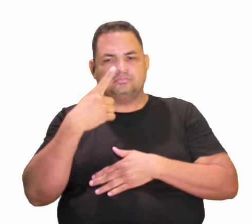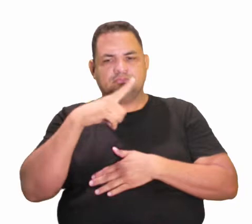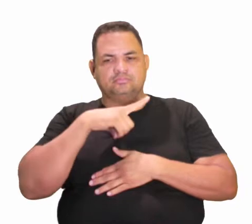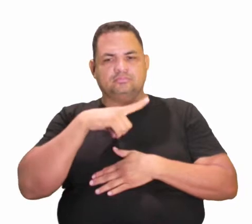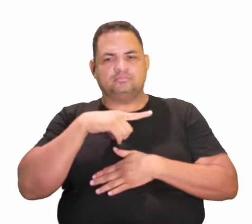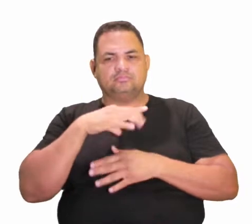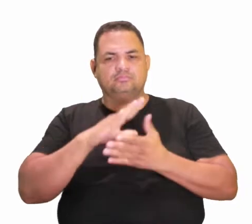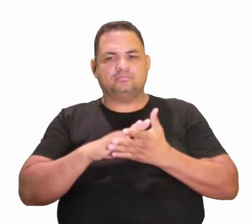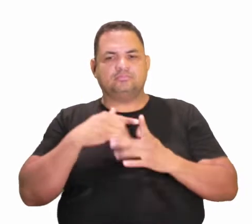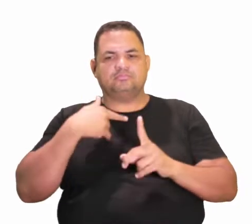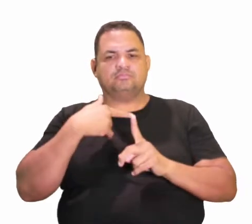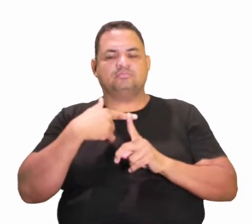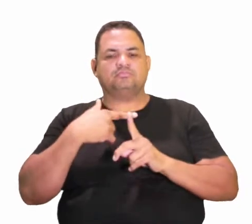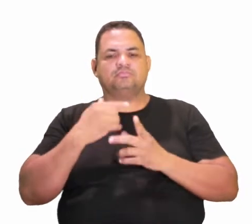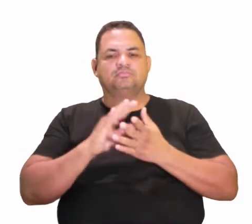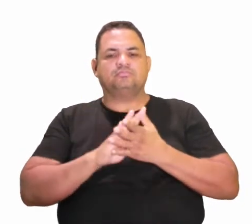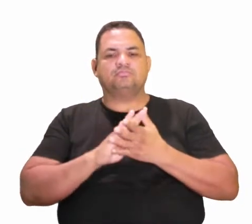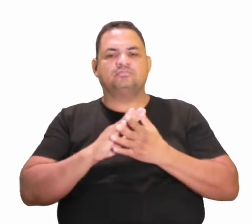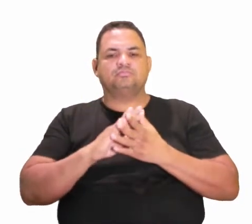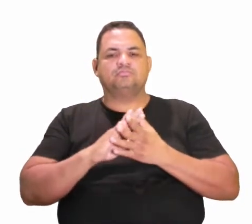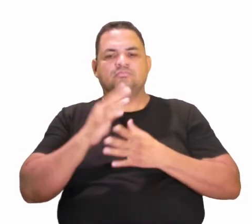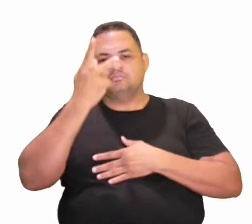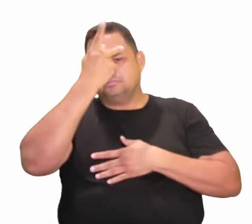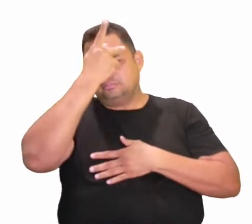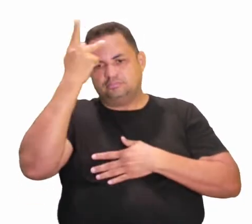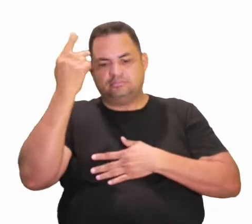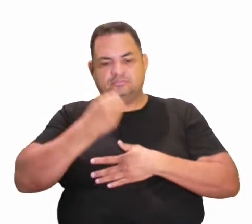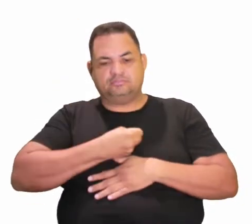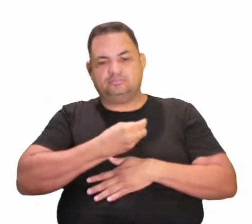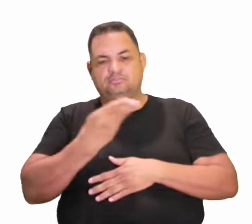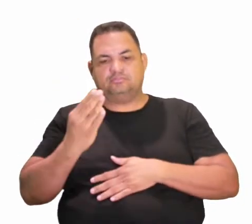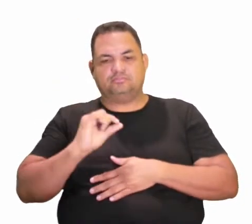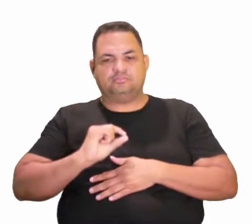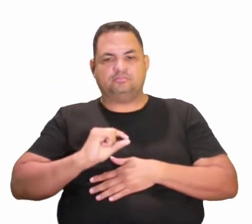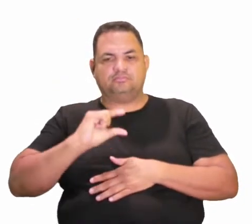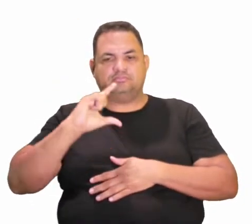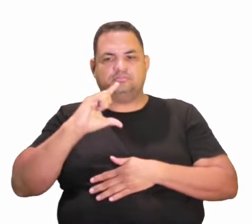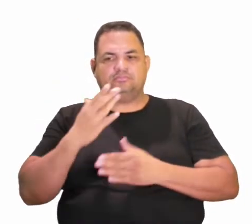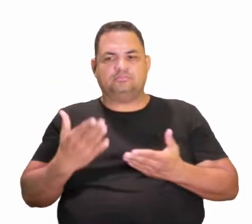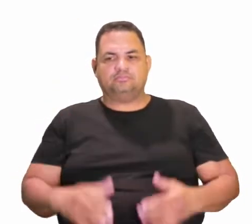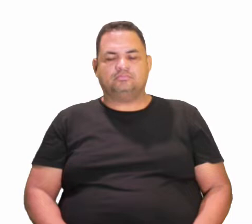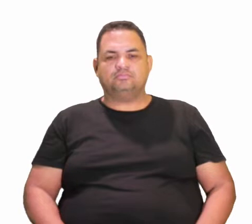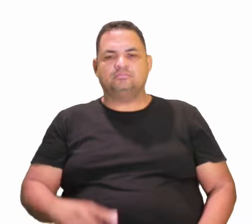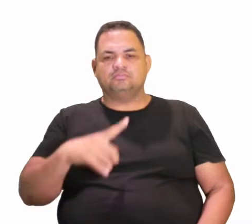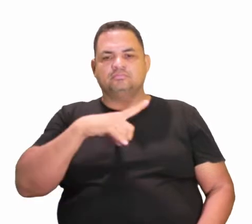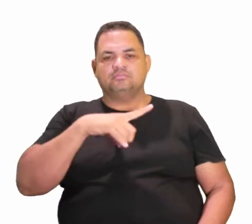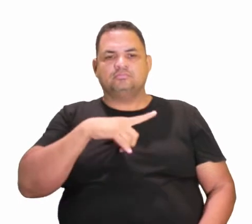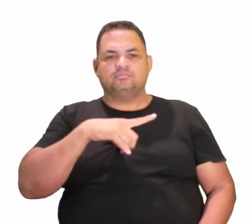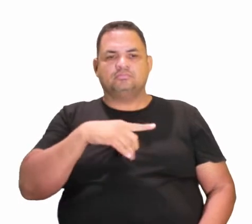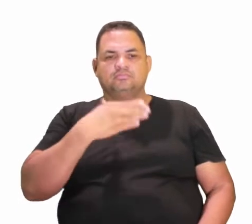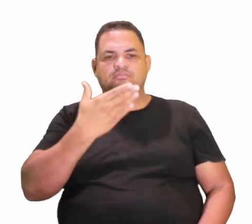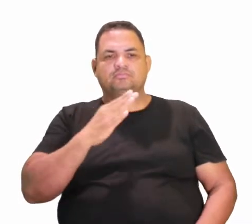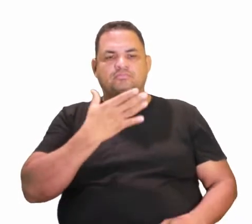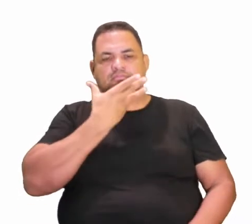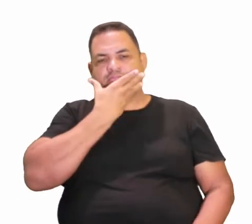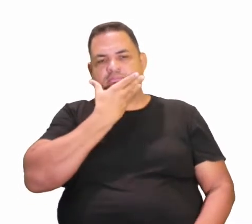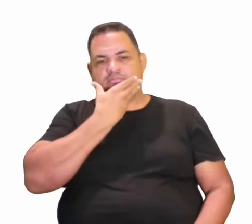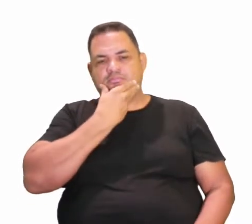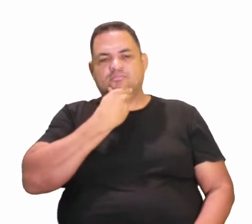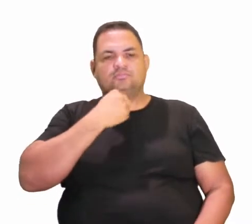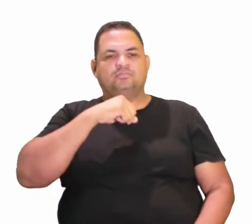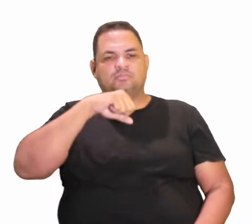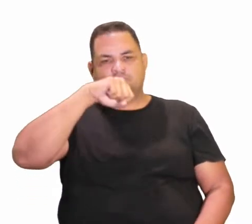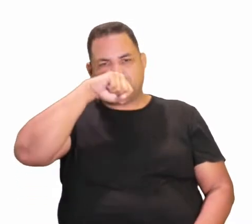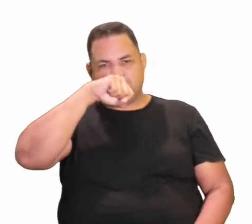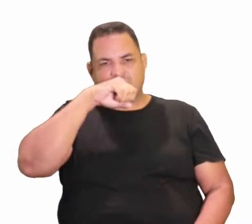mais pessoas. Como assim? Você vê aqui no primeiro exemplo, temos o father, né, a